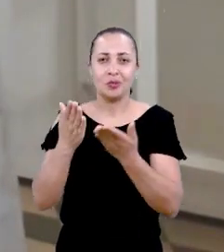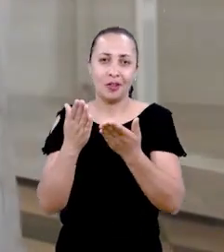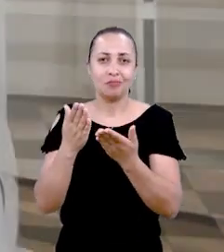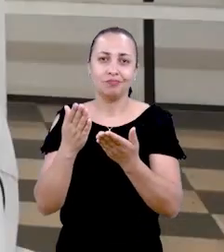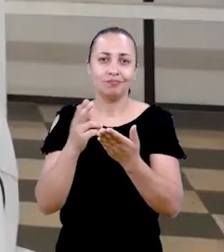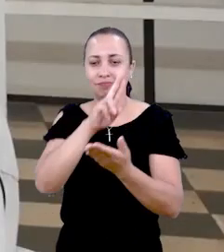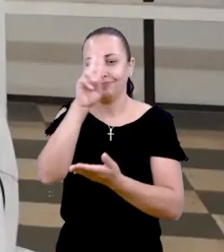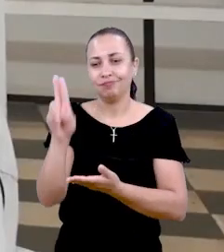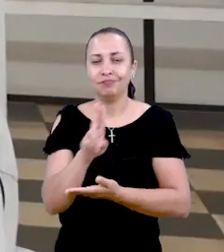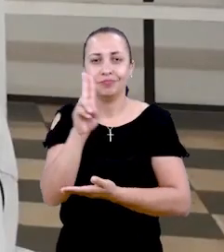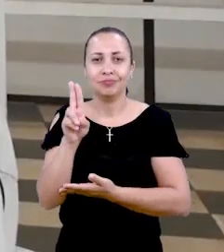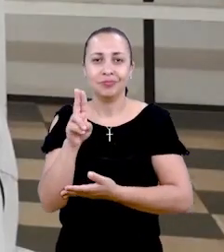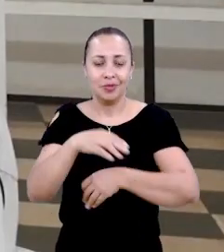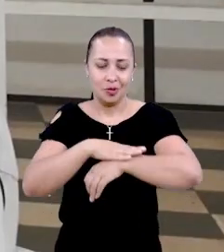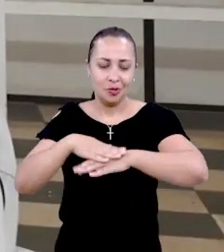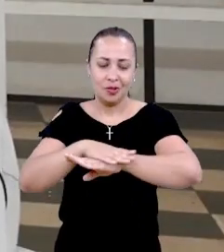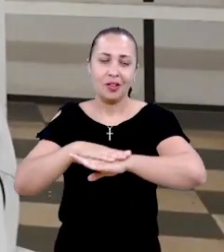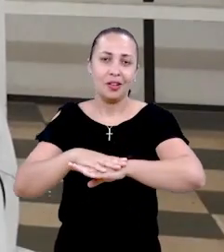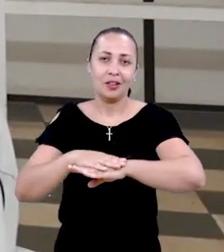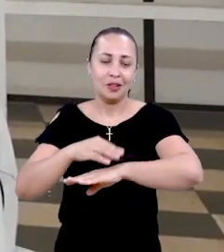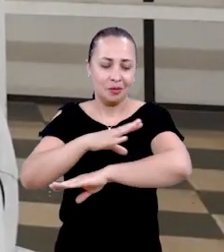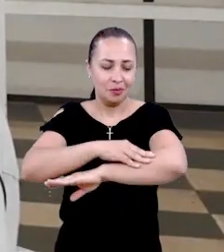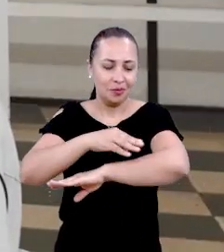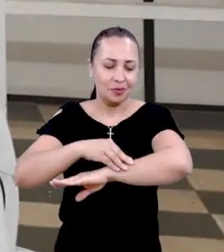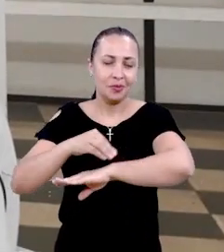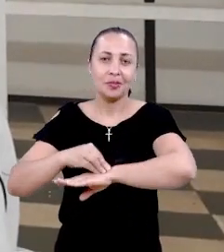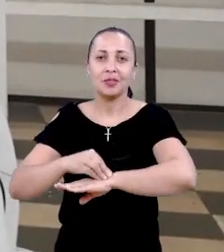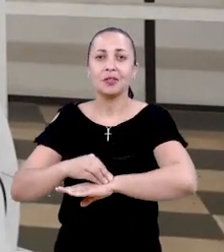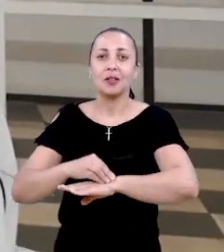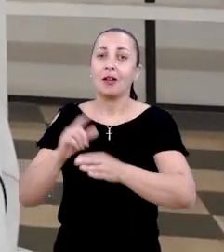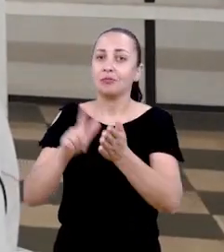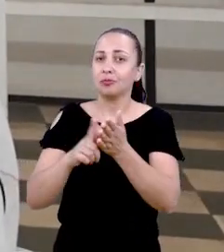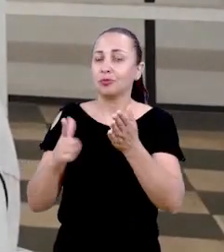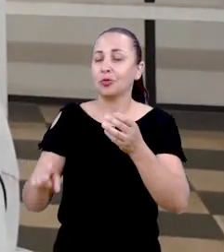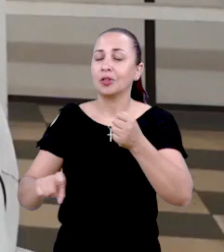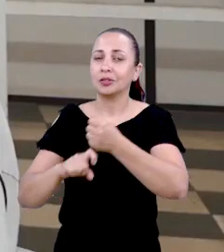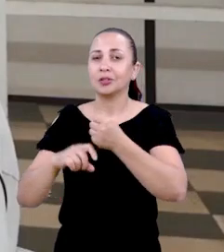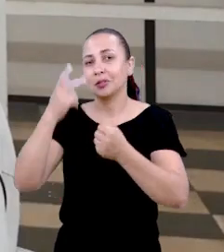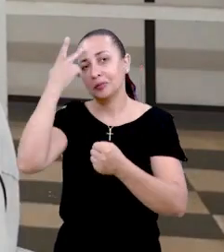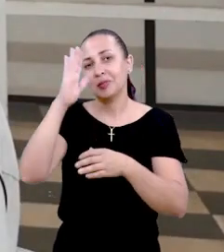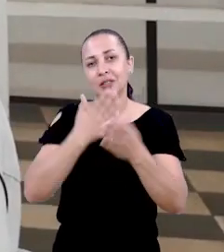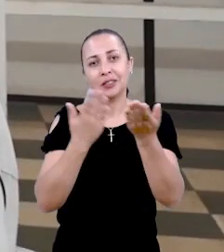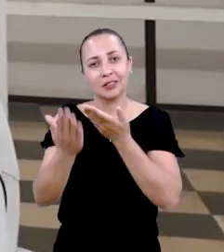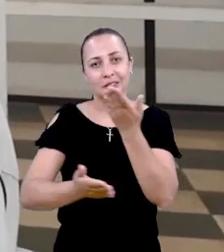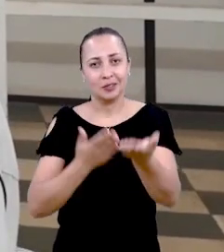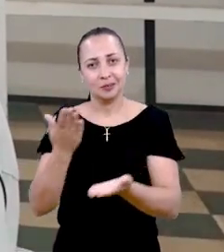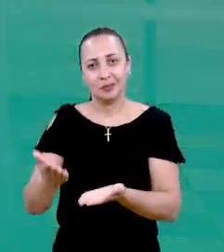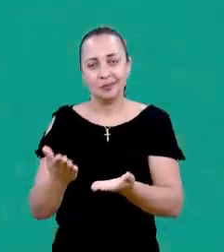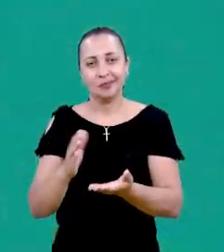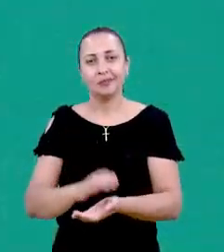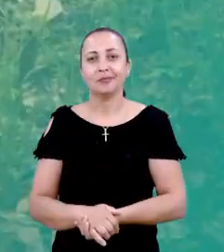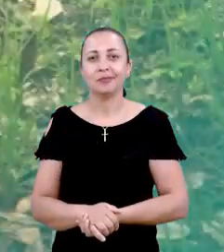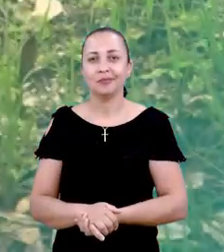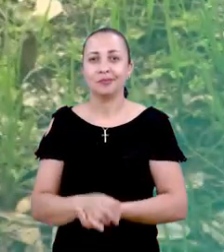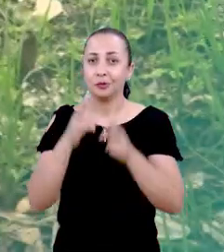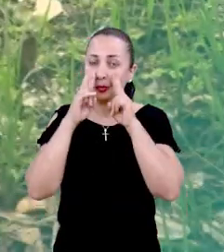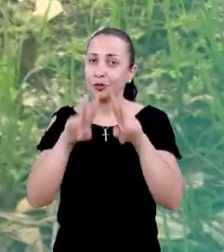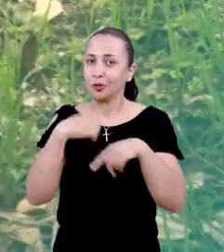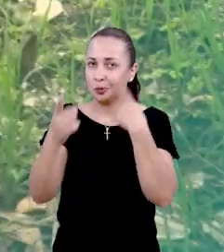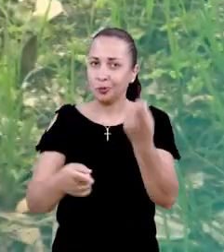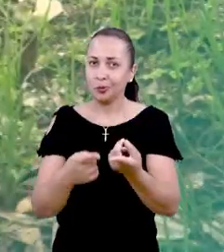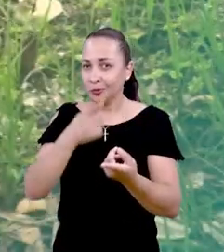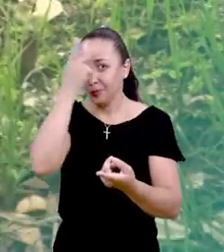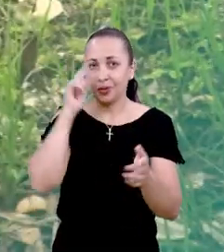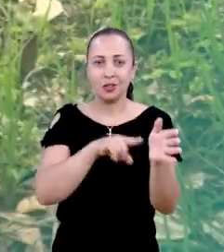tratamento. Então, é um creme dermatológico à base da folha de caju para tratamento de tendinite. Veja daqui a